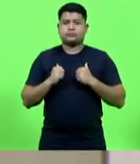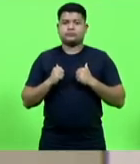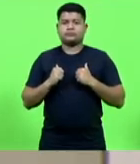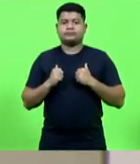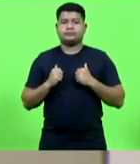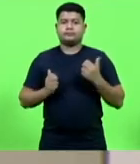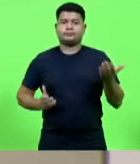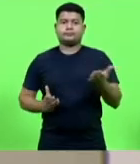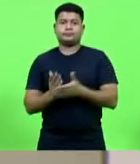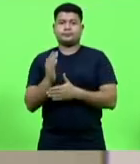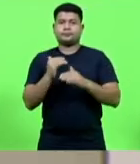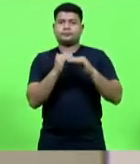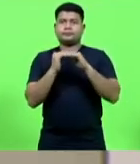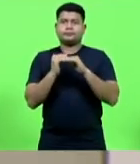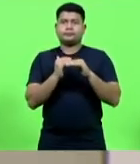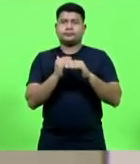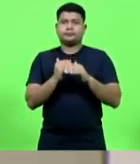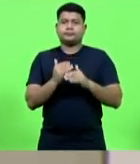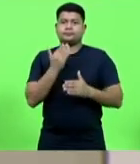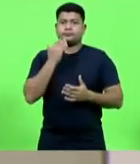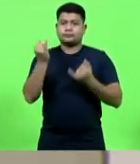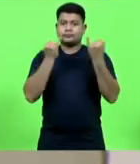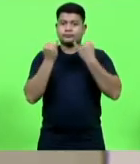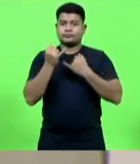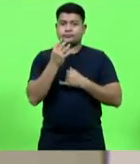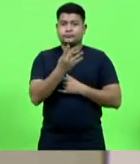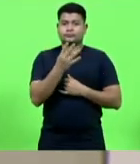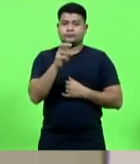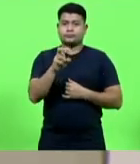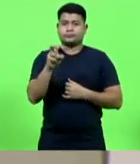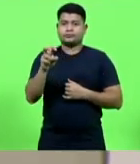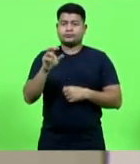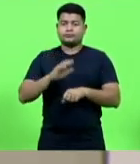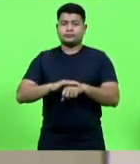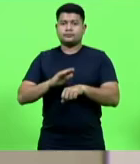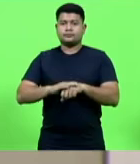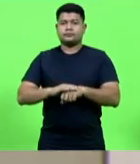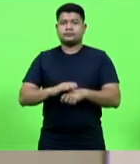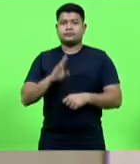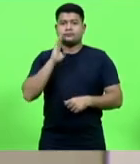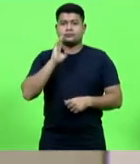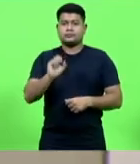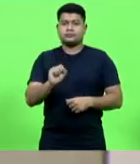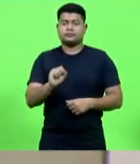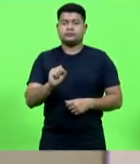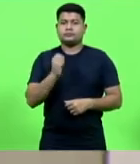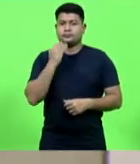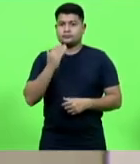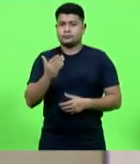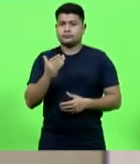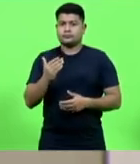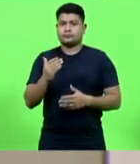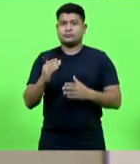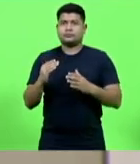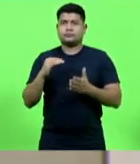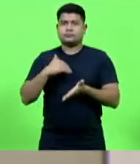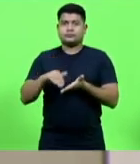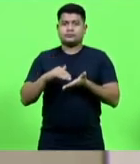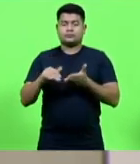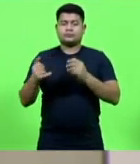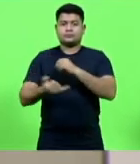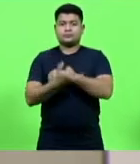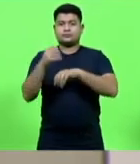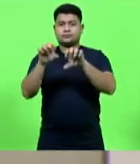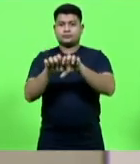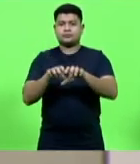aprovado por unanimidade. Pedindo informação 455, autor deputado Bruno Souza, solicitando à Secretaria de Estado da Infraestrutura e